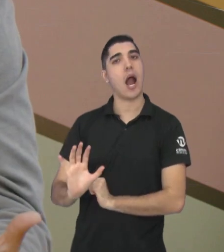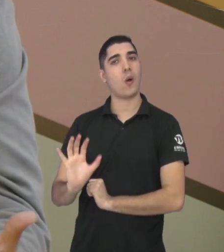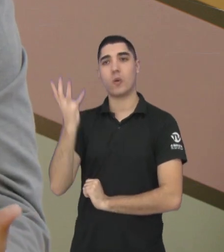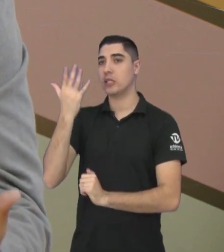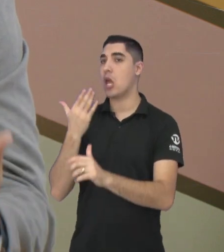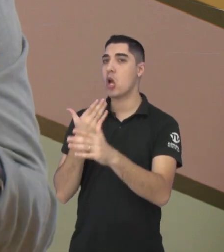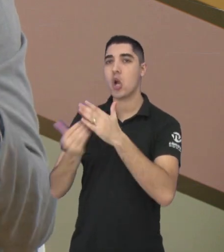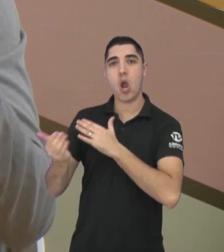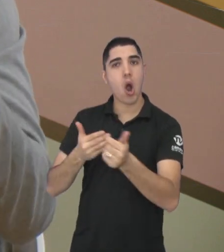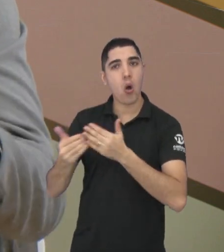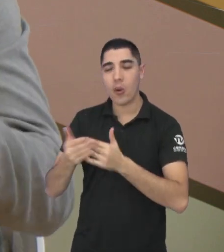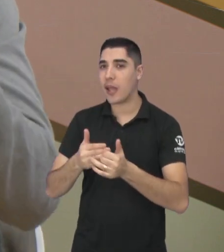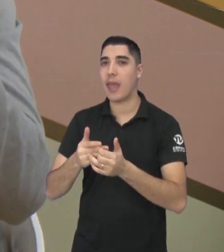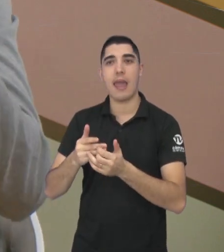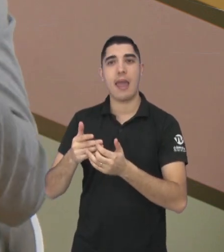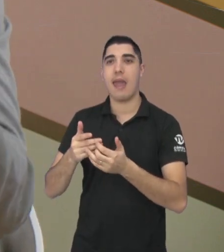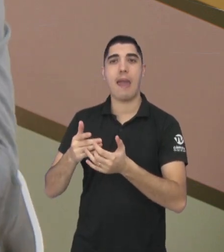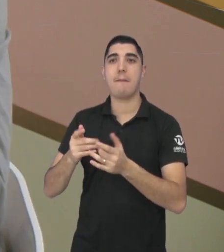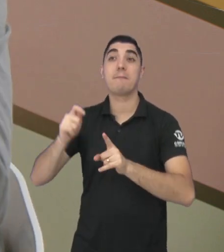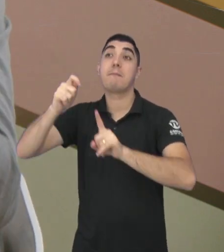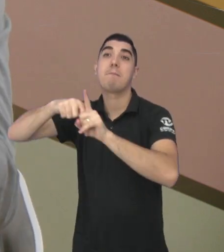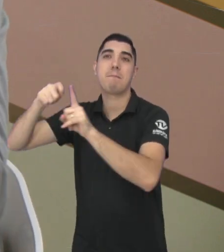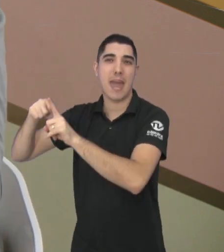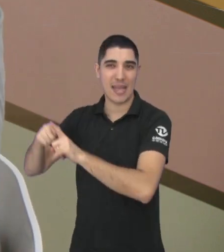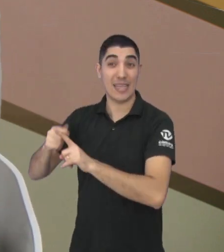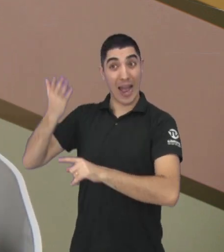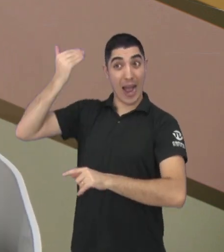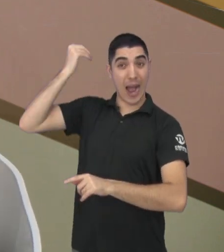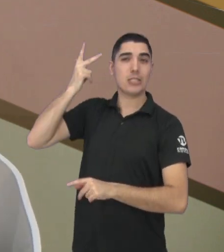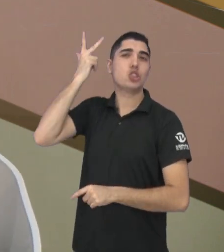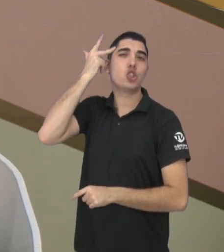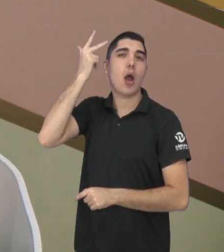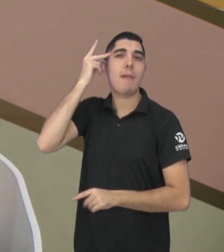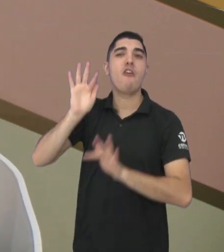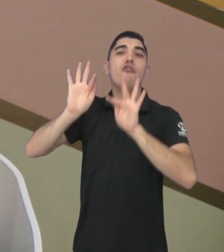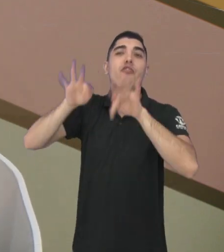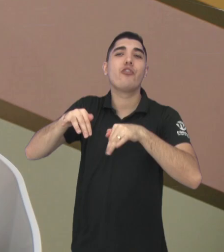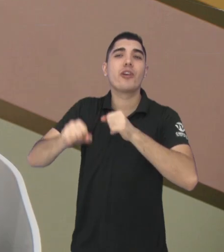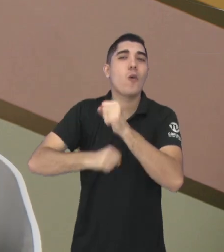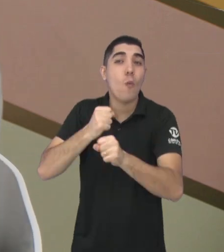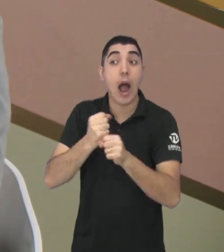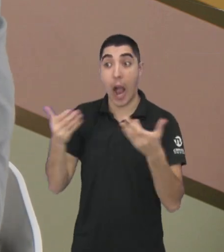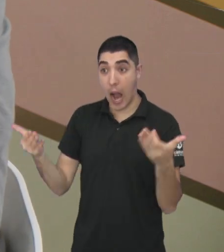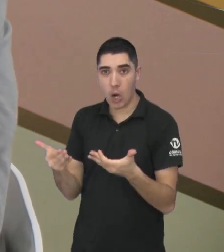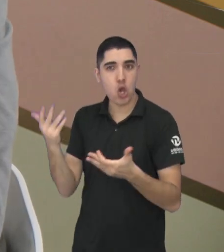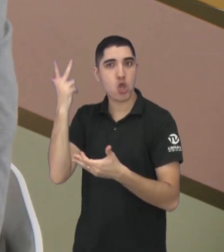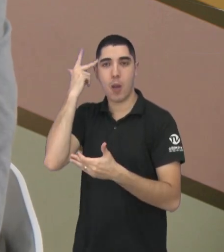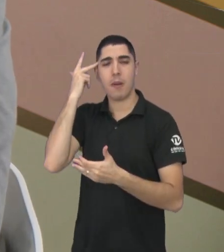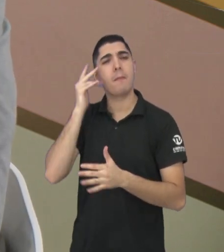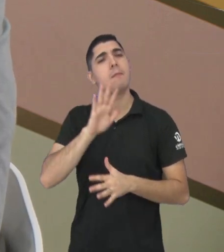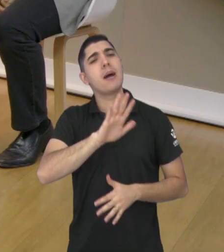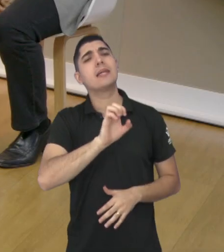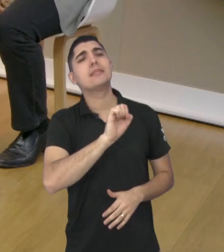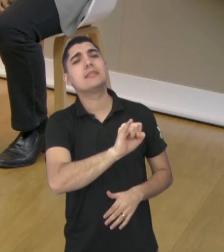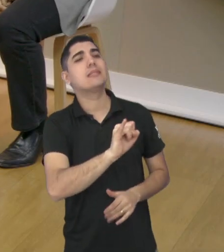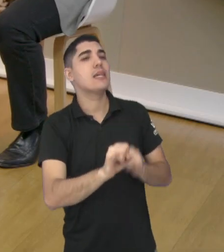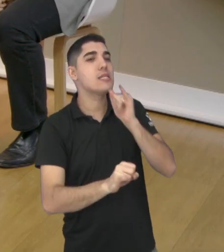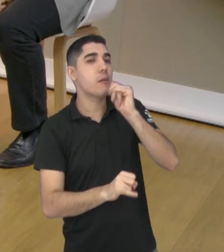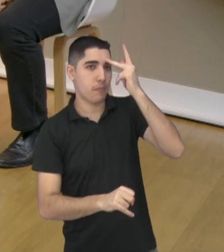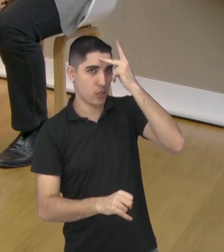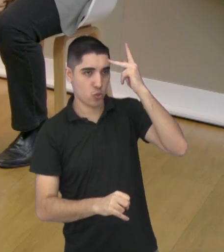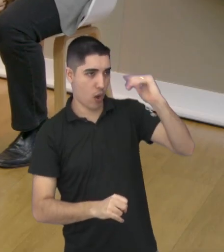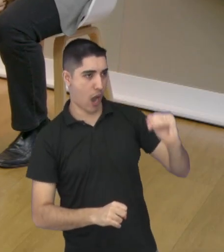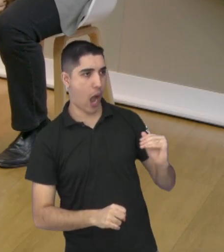as doenças virais, estão vindo em ondas sem uma sazonalidade muito, muito clara. Então, e um adulto, de repente, que ele não